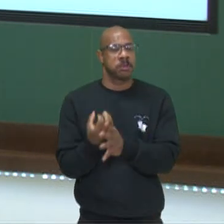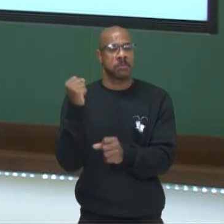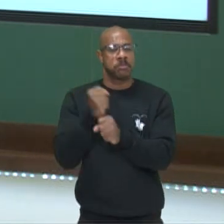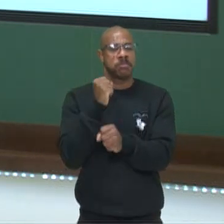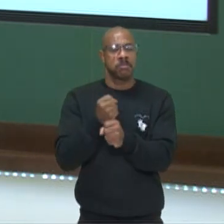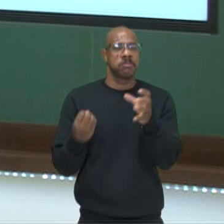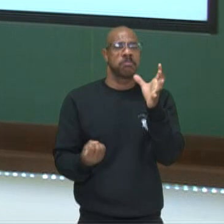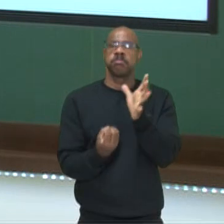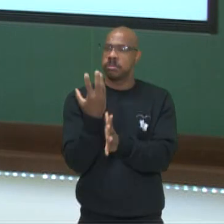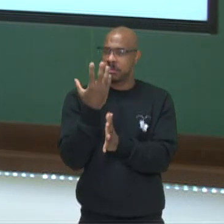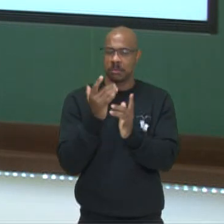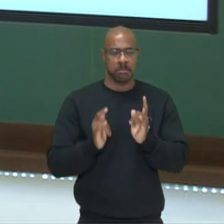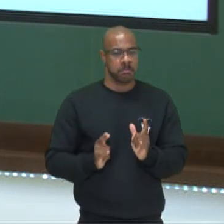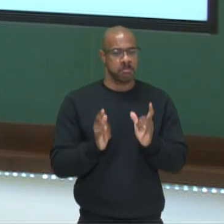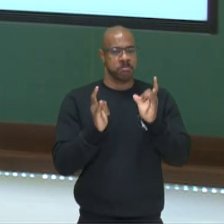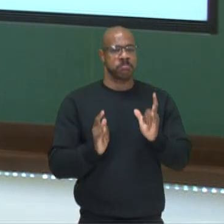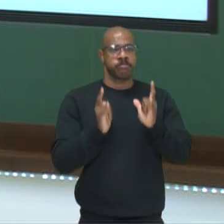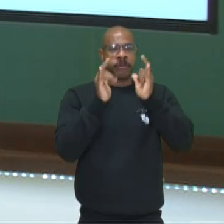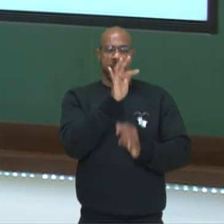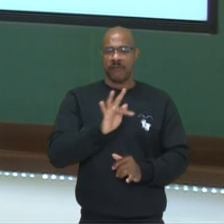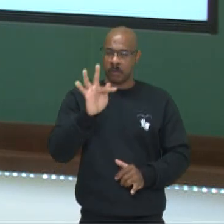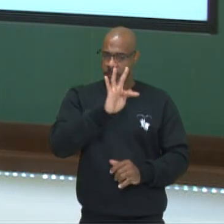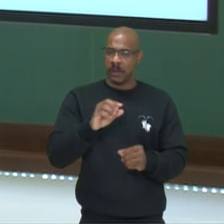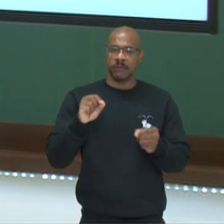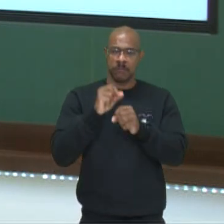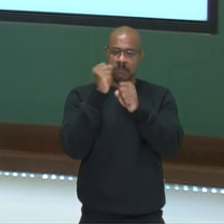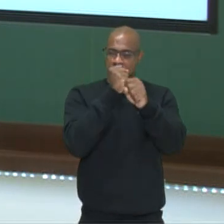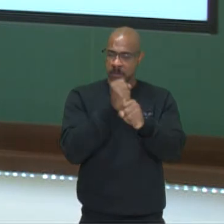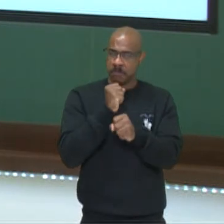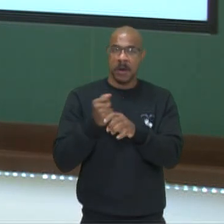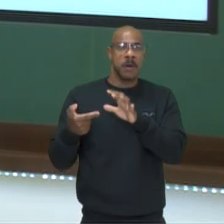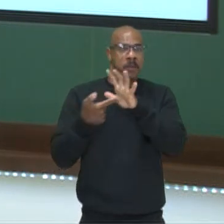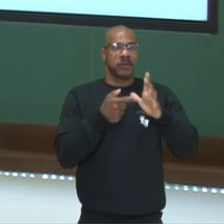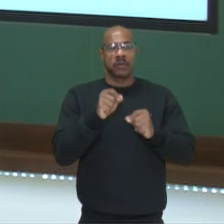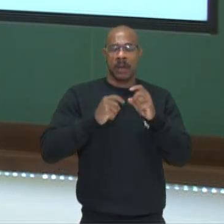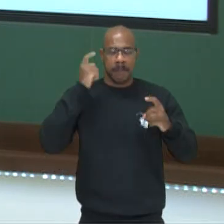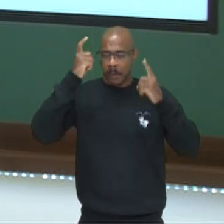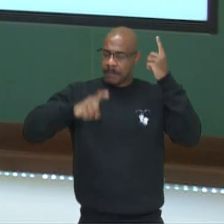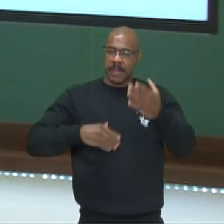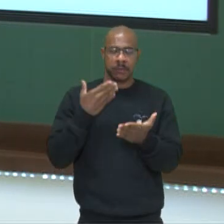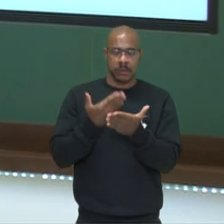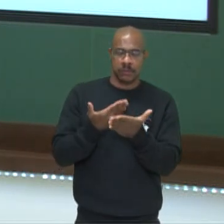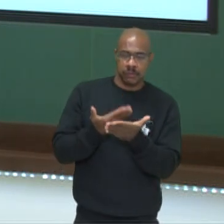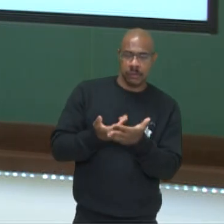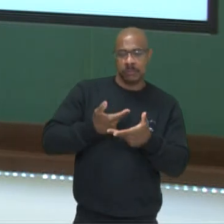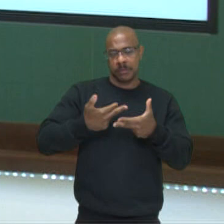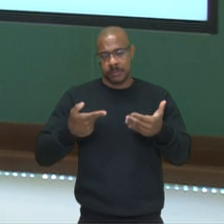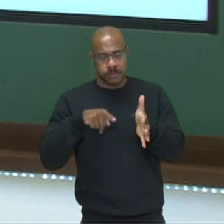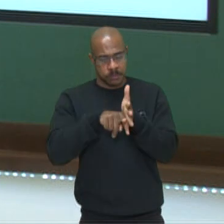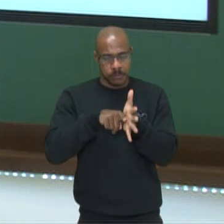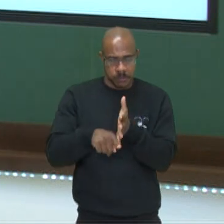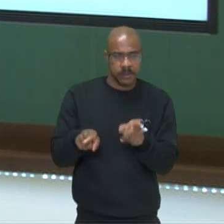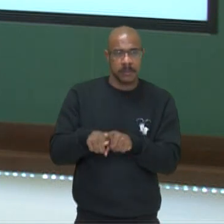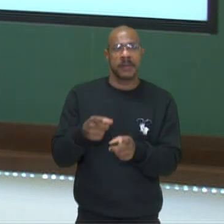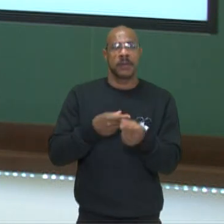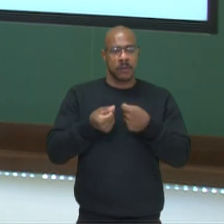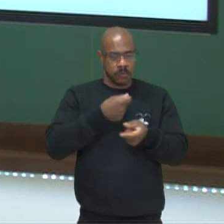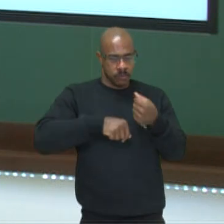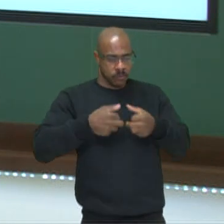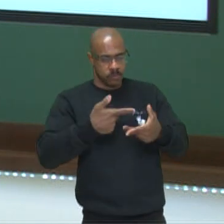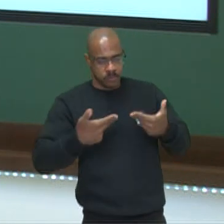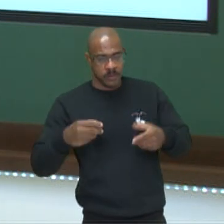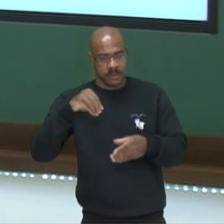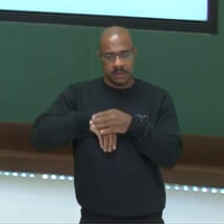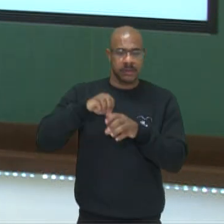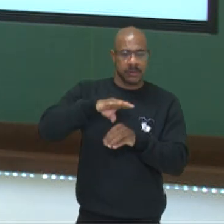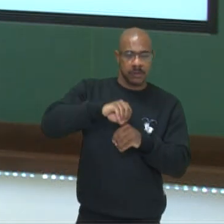colonos puritanos calvinistas, demonstrando essa preocupação, né, com o desenvolvimento econômico da colônia, o desenvolvimento da